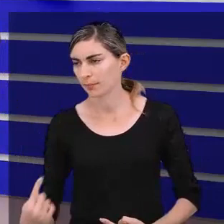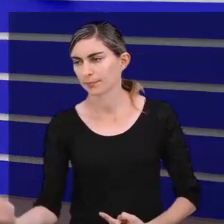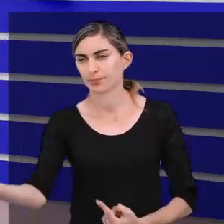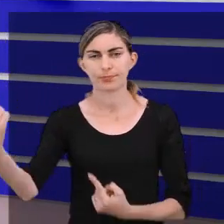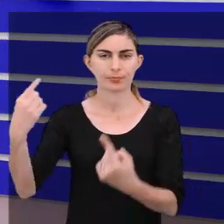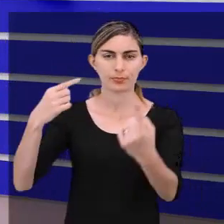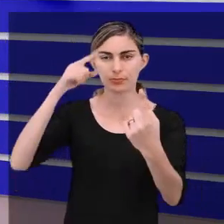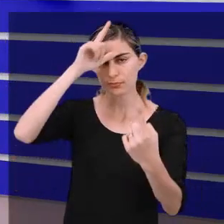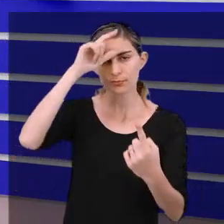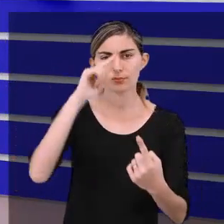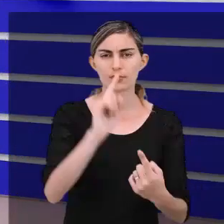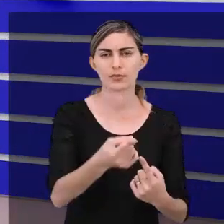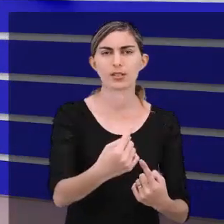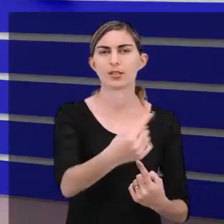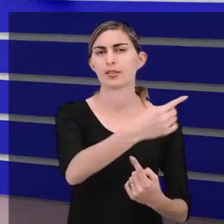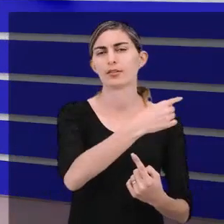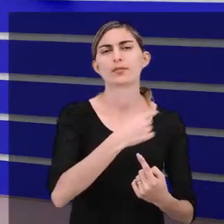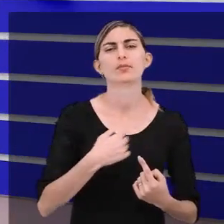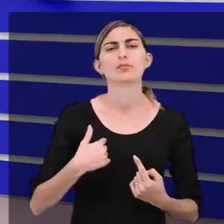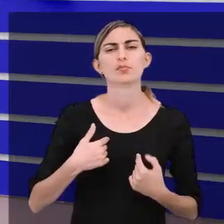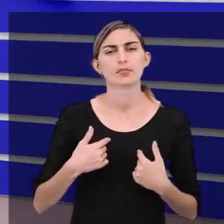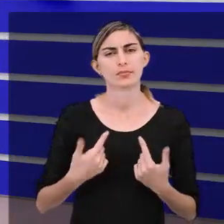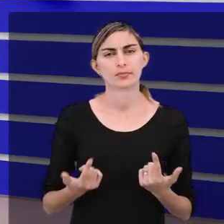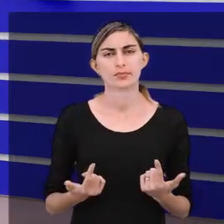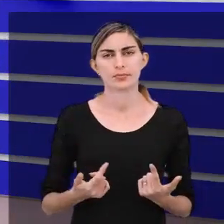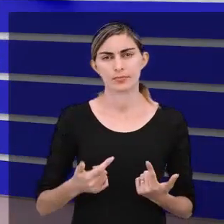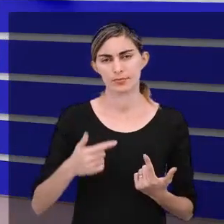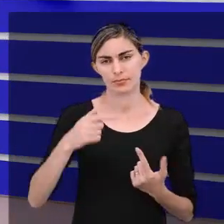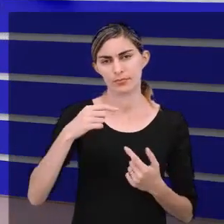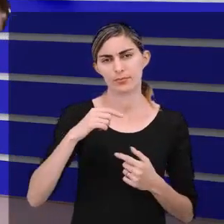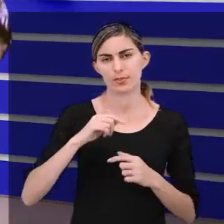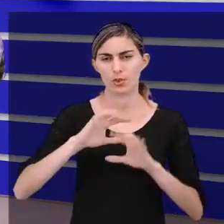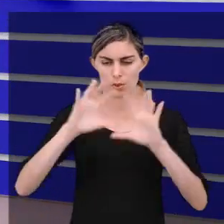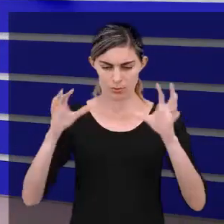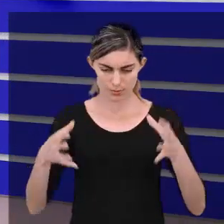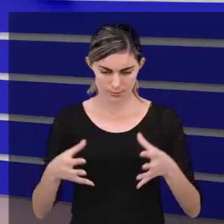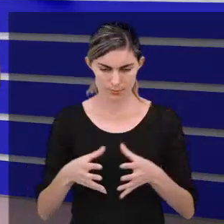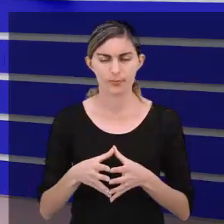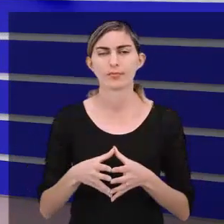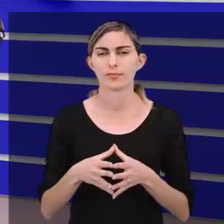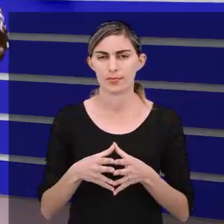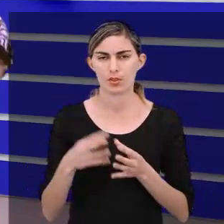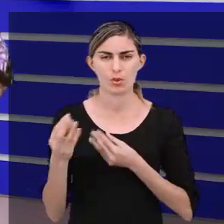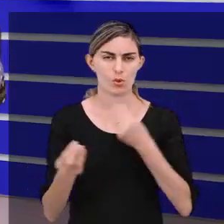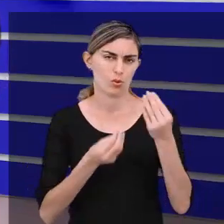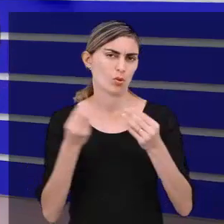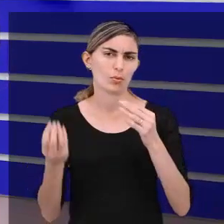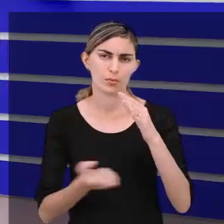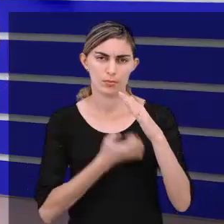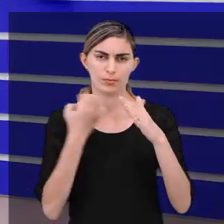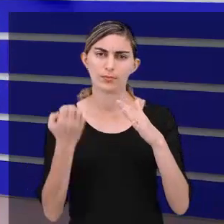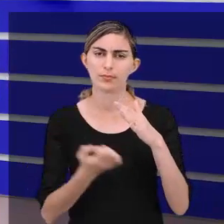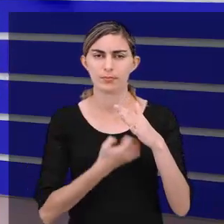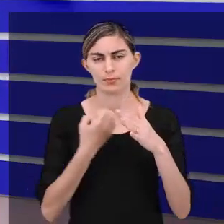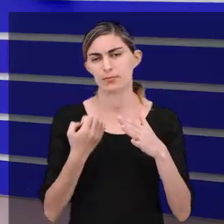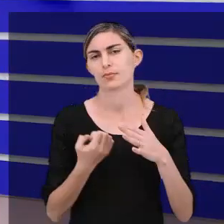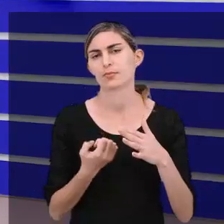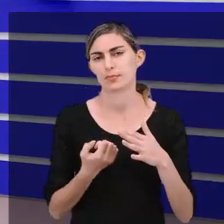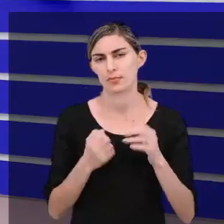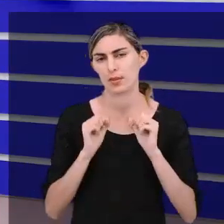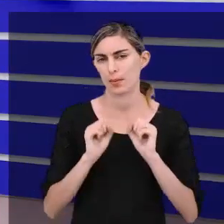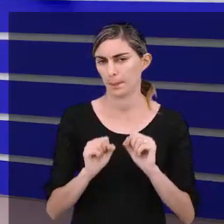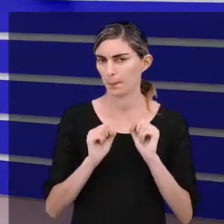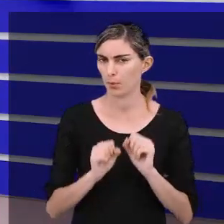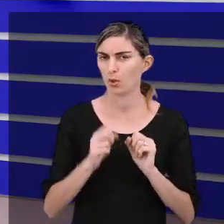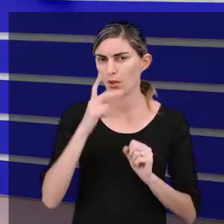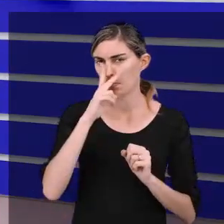outros líderes, que ele pode ser, dependendo do organograma, de como a empresa se coloca, ele pode